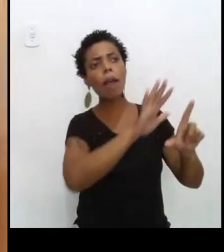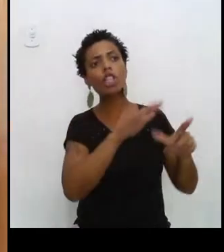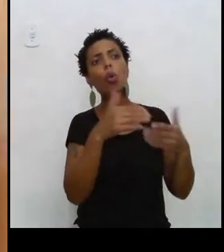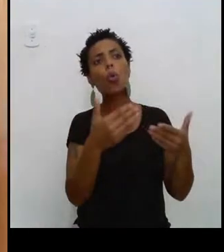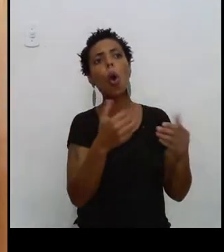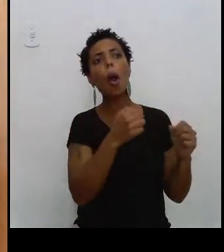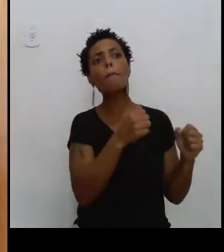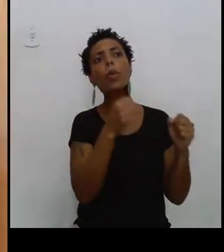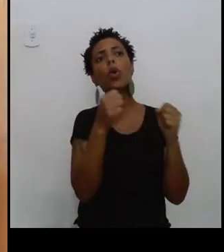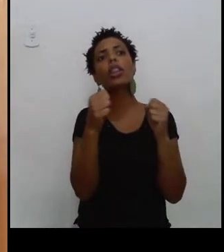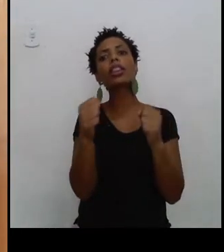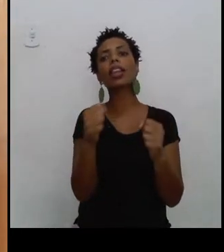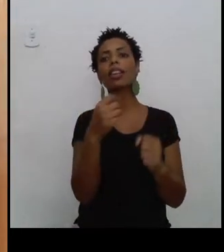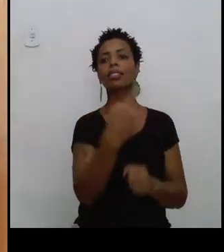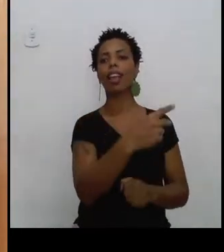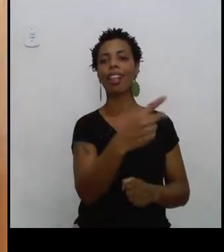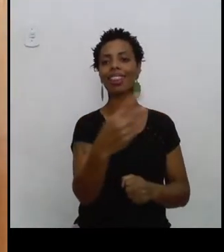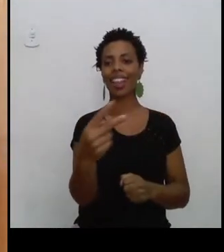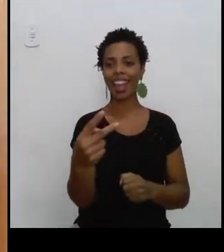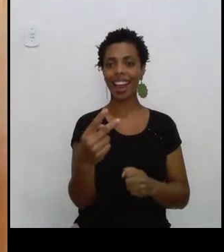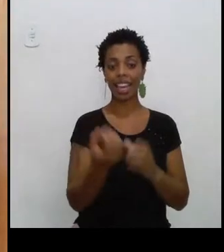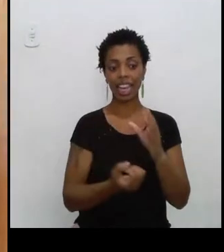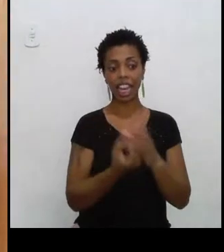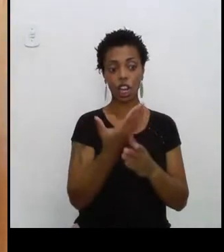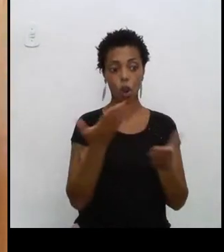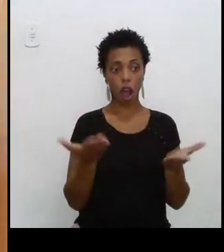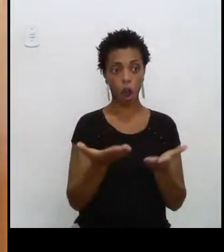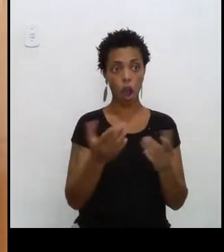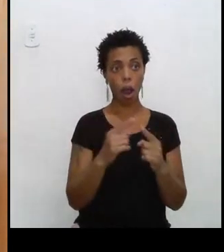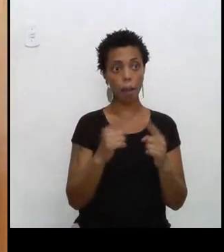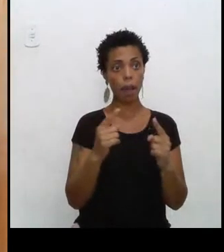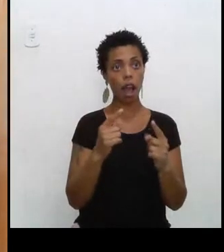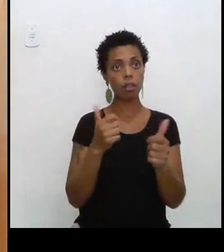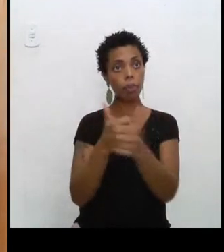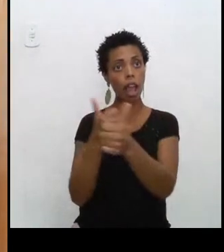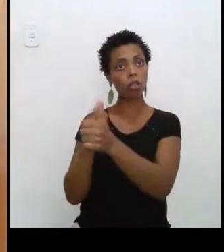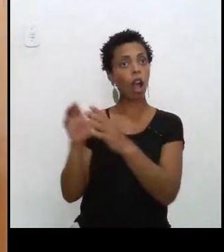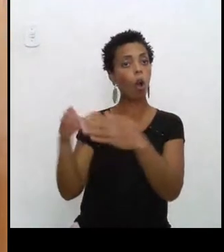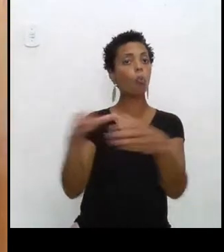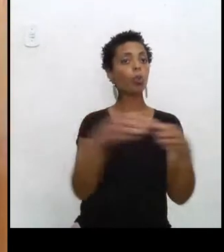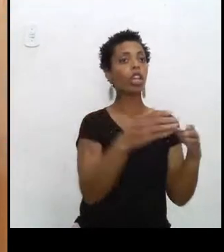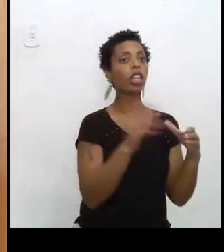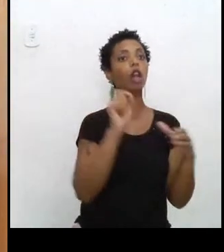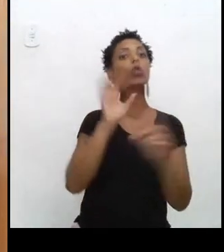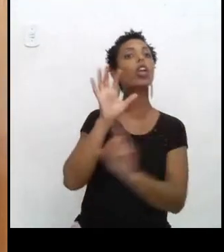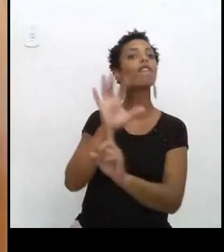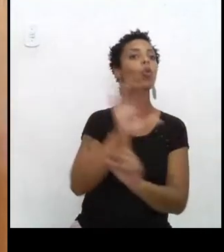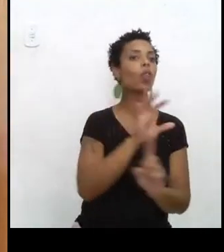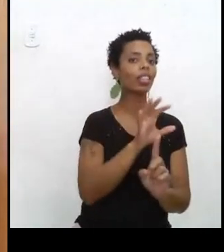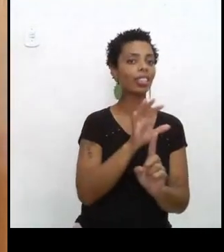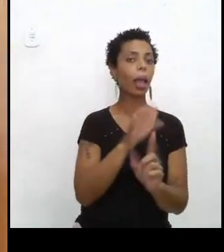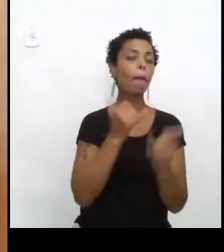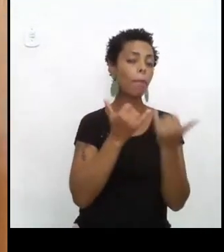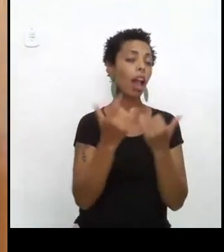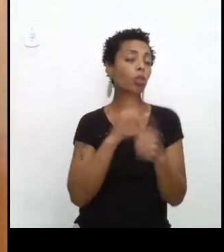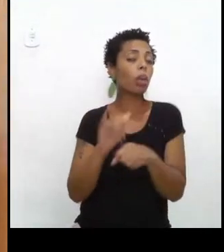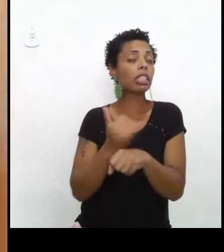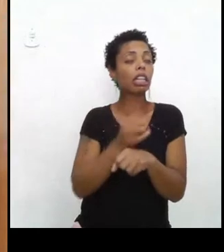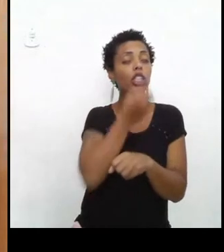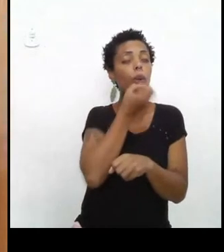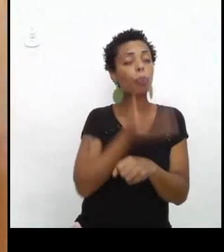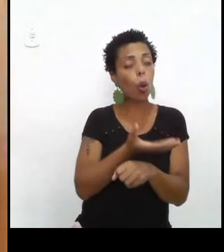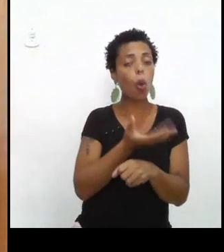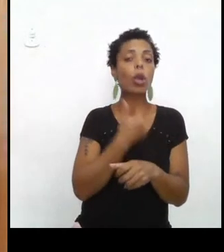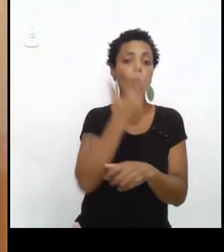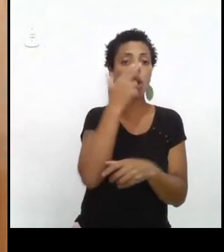mas vai ser que é como o na família precisa não é e me parece que é sobre essa história não porque